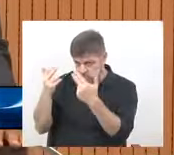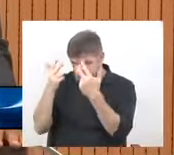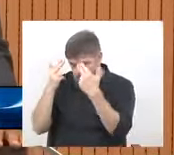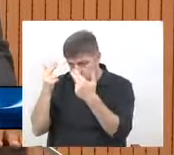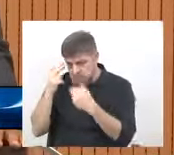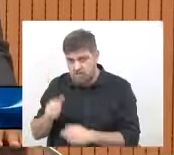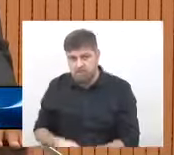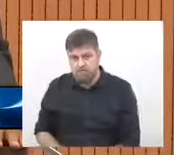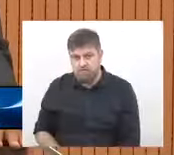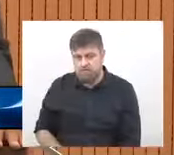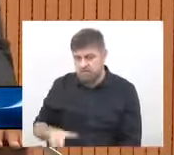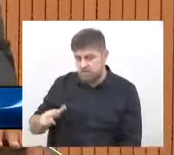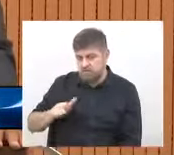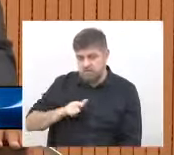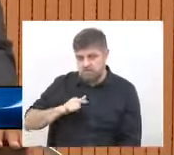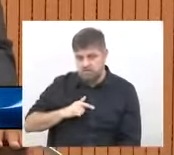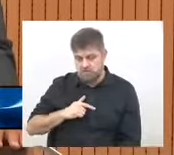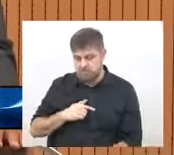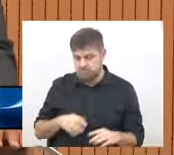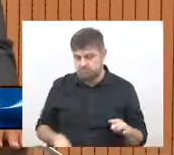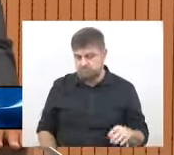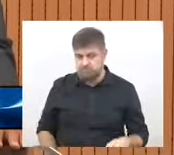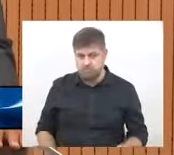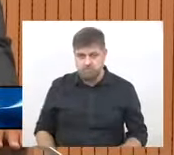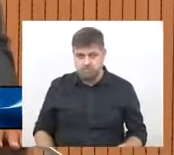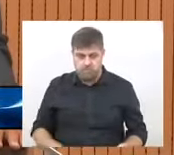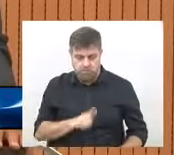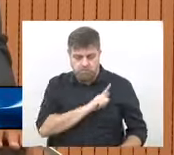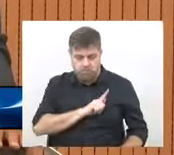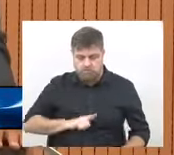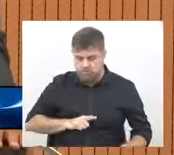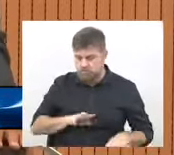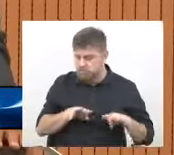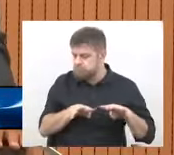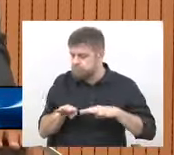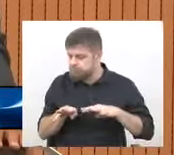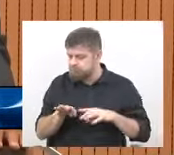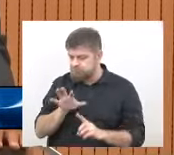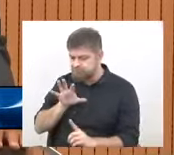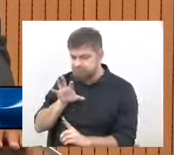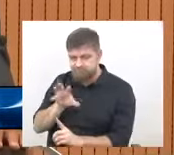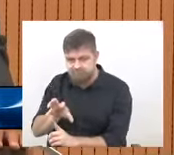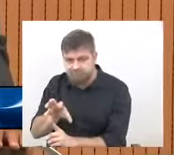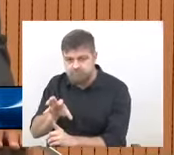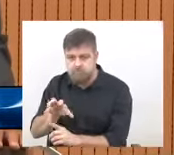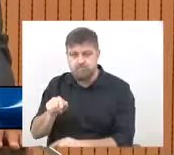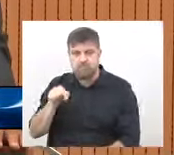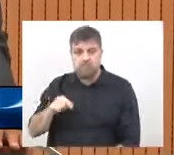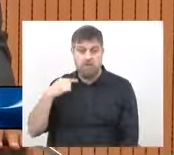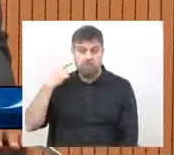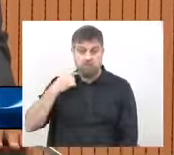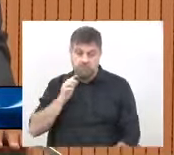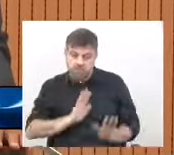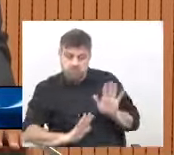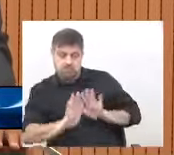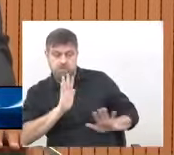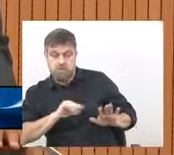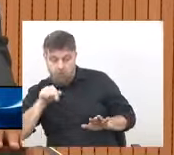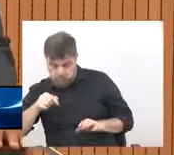é pisado pelo Estado, que muitas vezes o Estado vem para cima dele, né? É ele que tenta